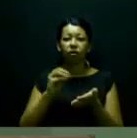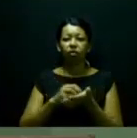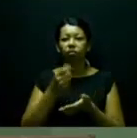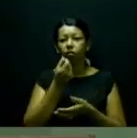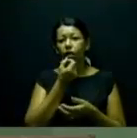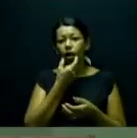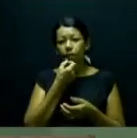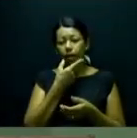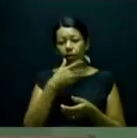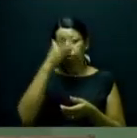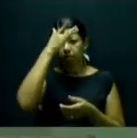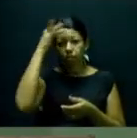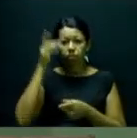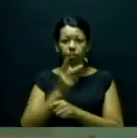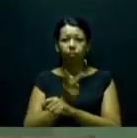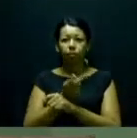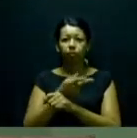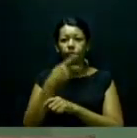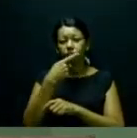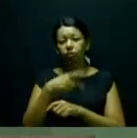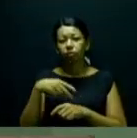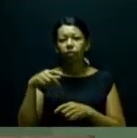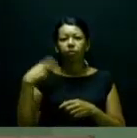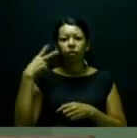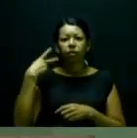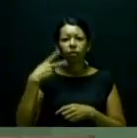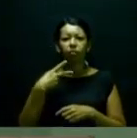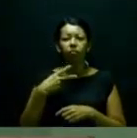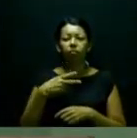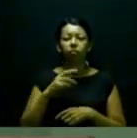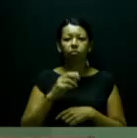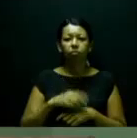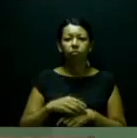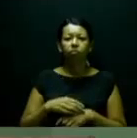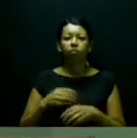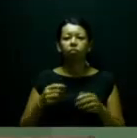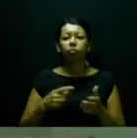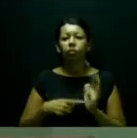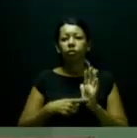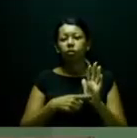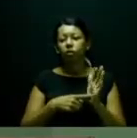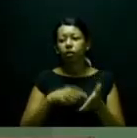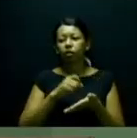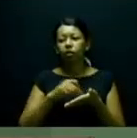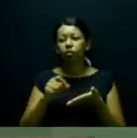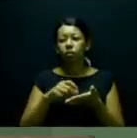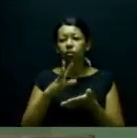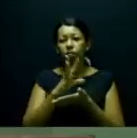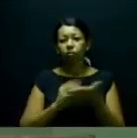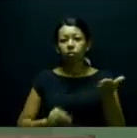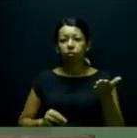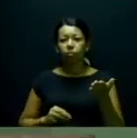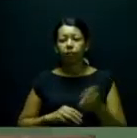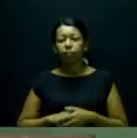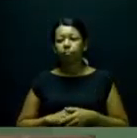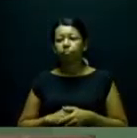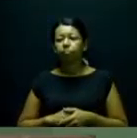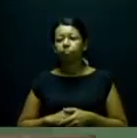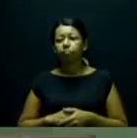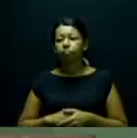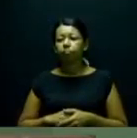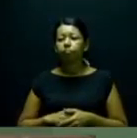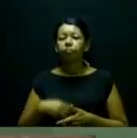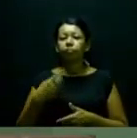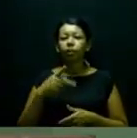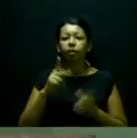esse munícipe me procurou e falou, vereador, faz questão de deixar a receita e uma cópia. Olha o desespero dele, deixou até uma cópia,